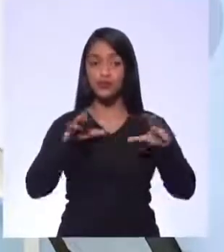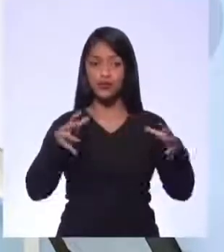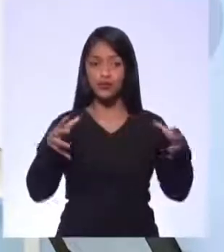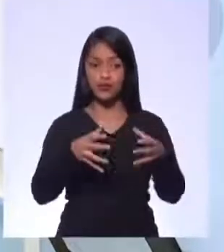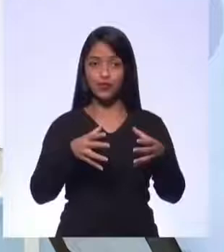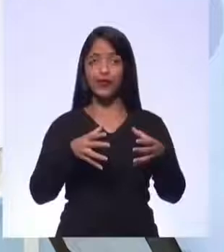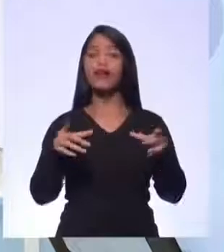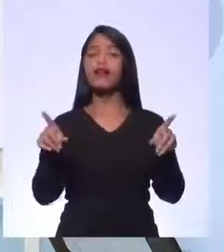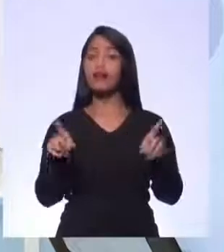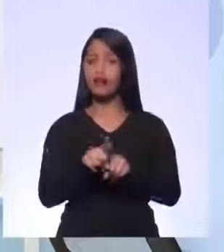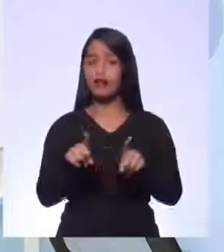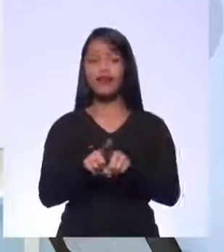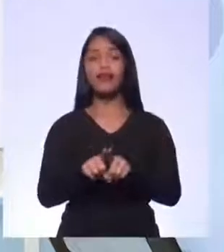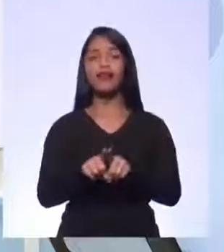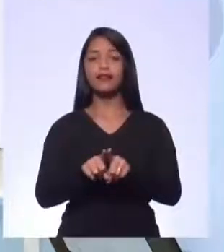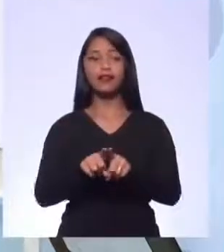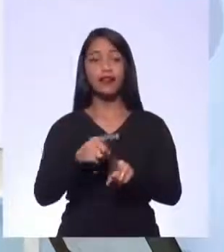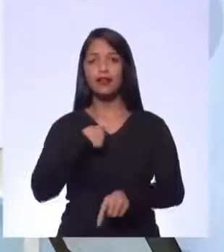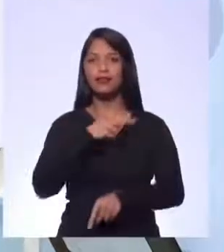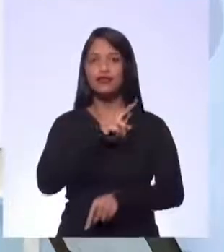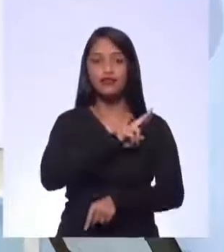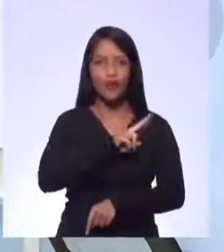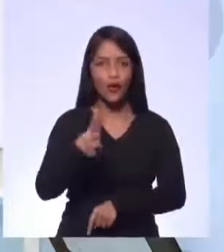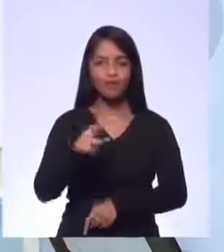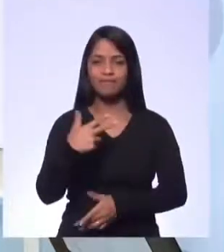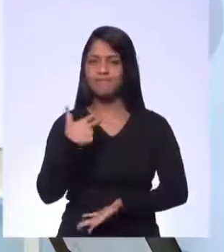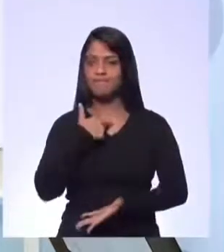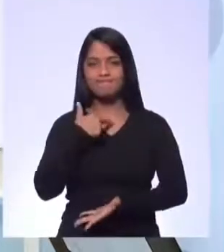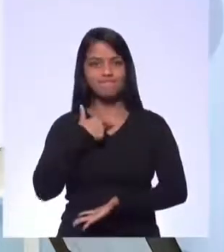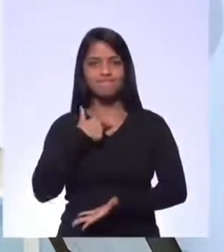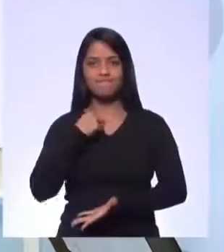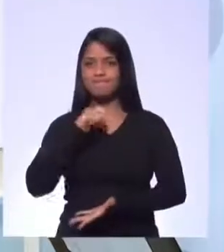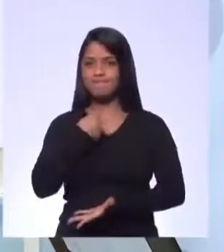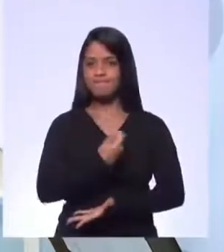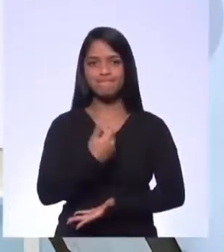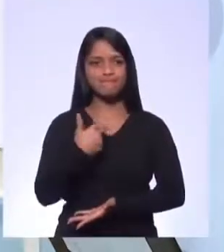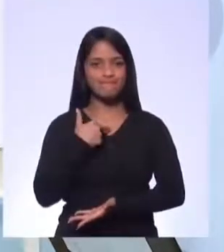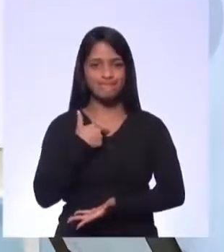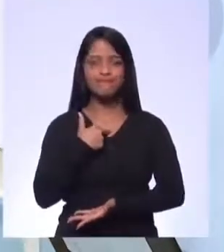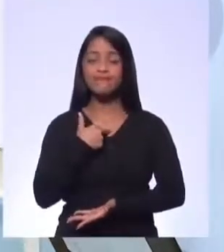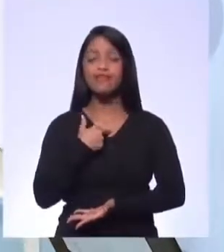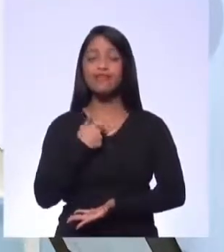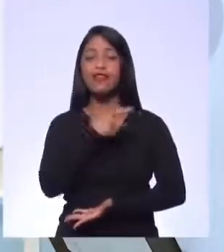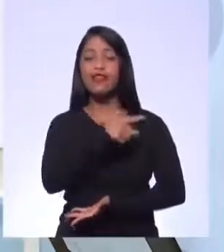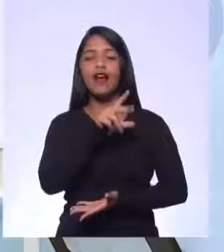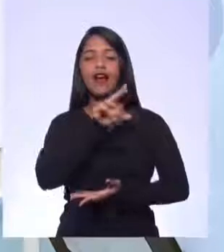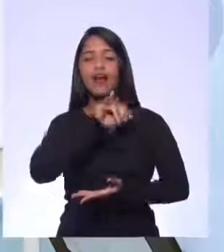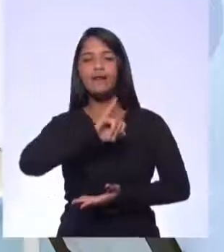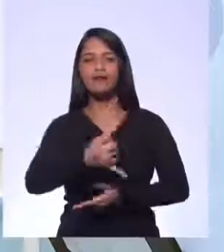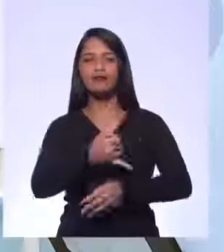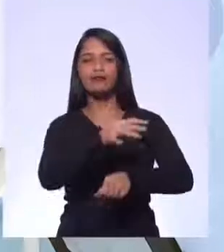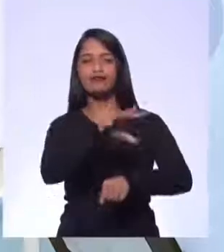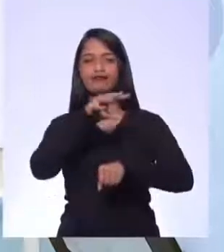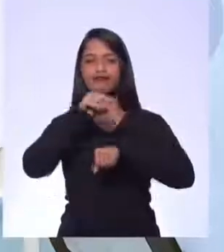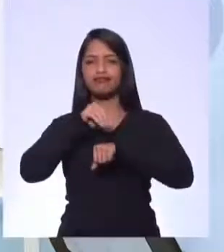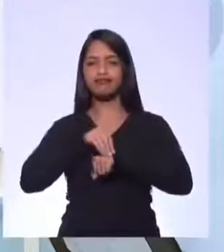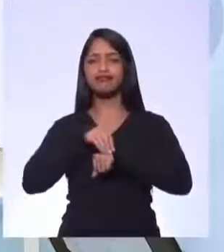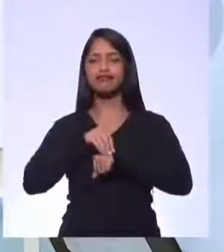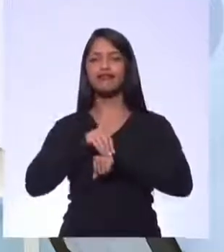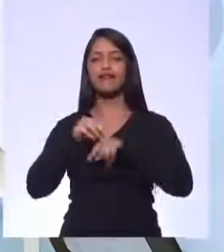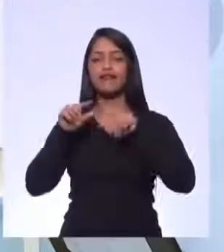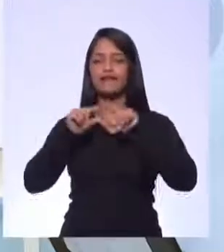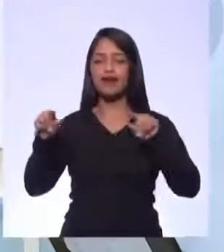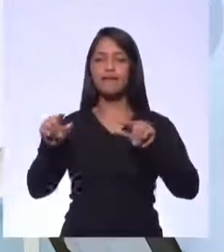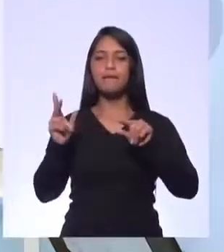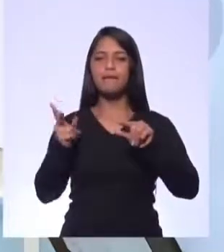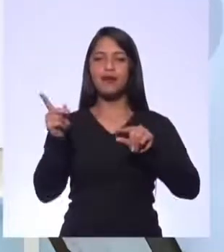se apropriou desse slogan para fazer uma campanha de um campeonato deles. Yes, we can. Tá?